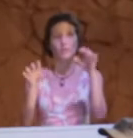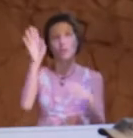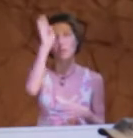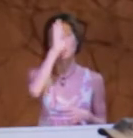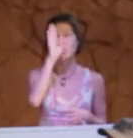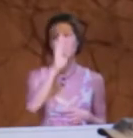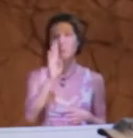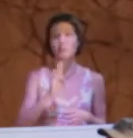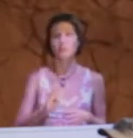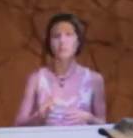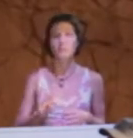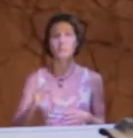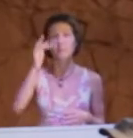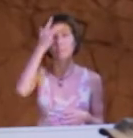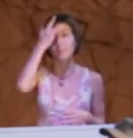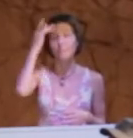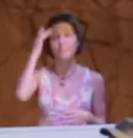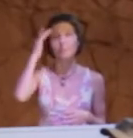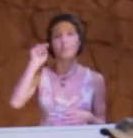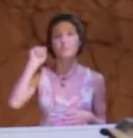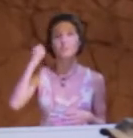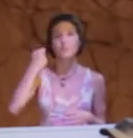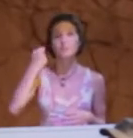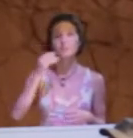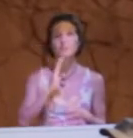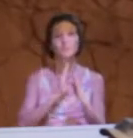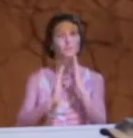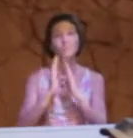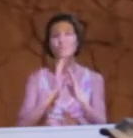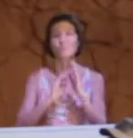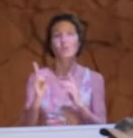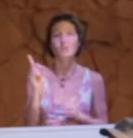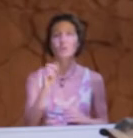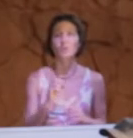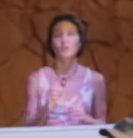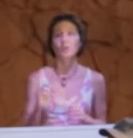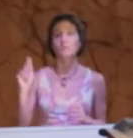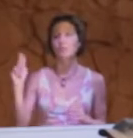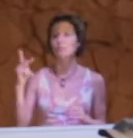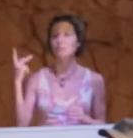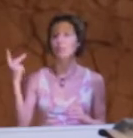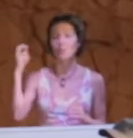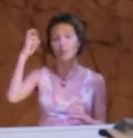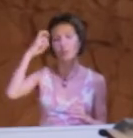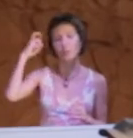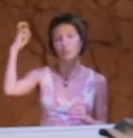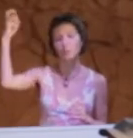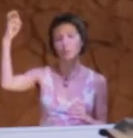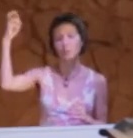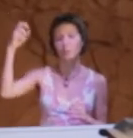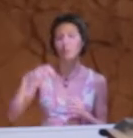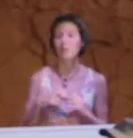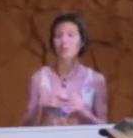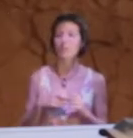os fracos, os pobrezinhos, os desorganizados, né? E para nós, muitas das vezes, o pai fala,